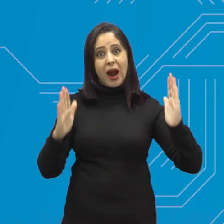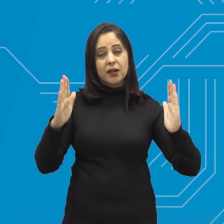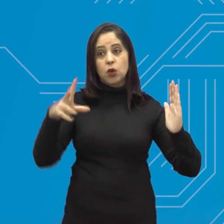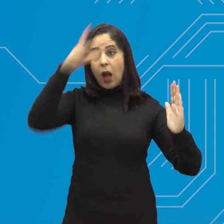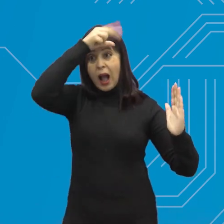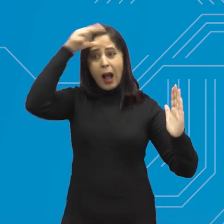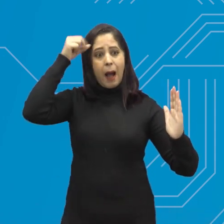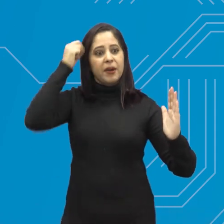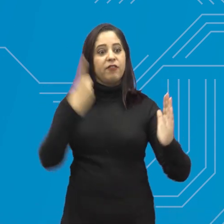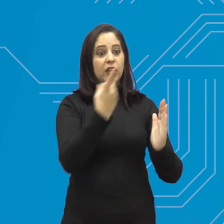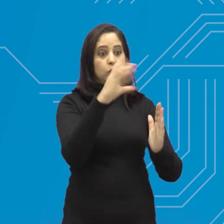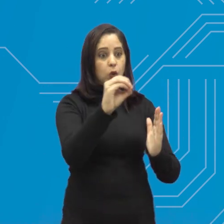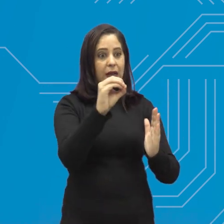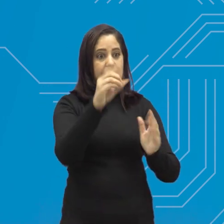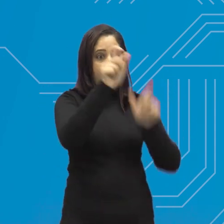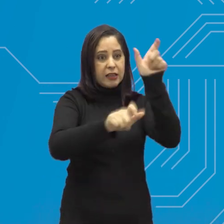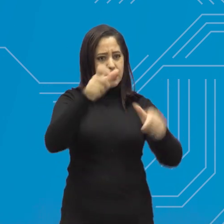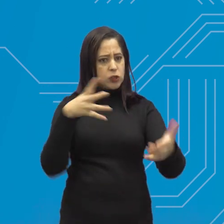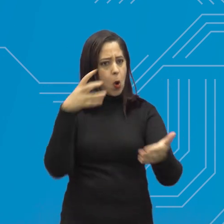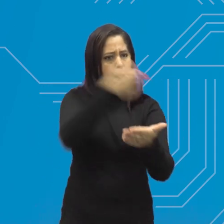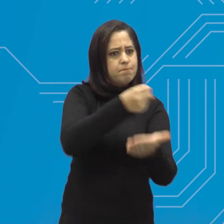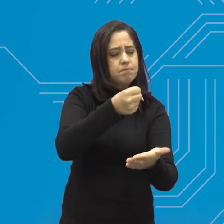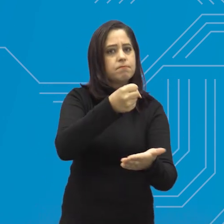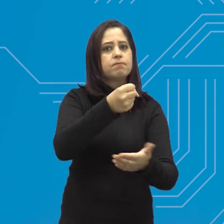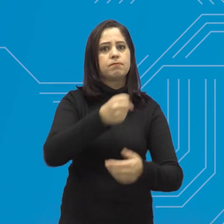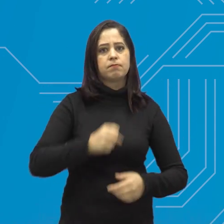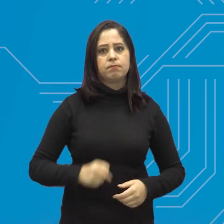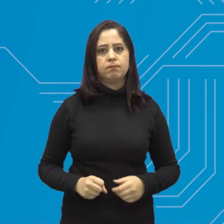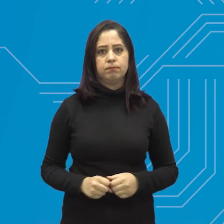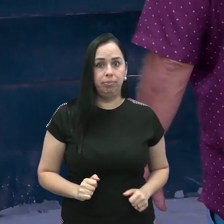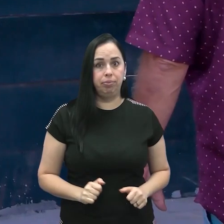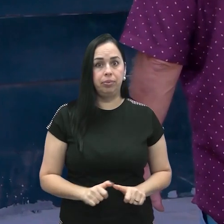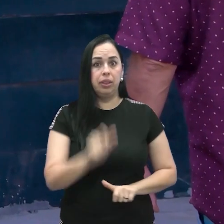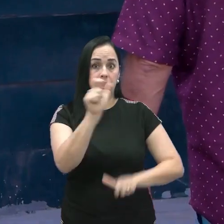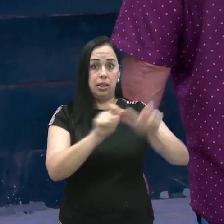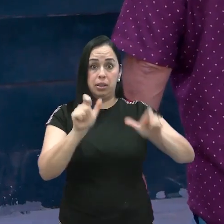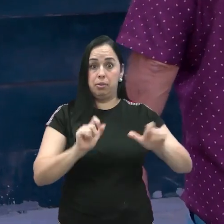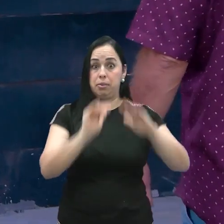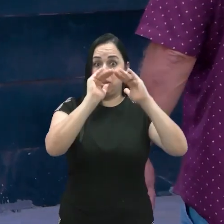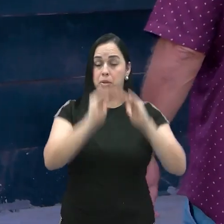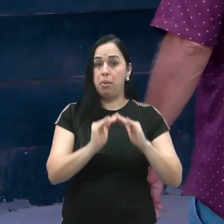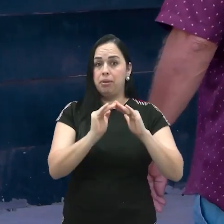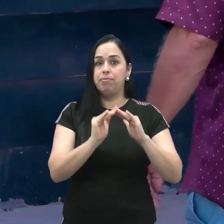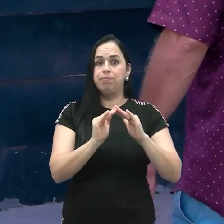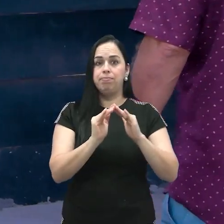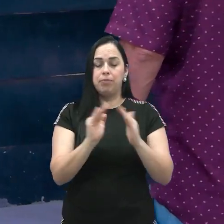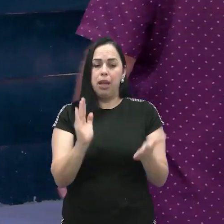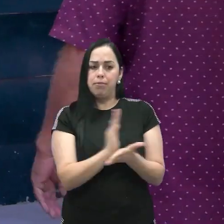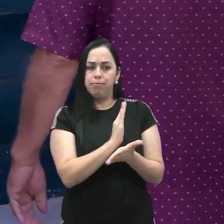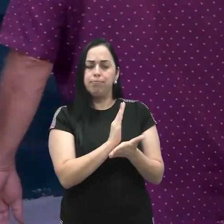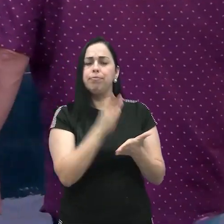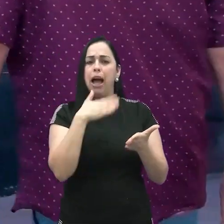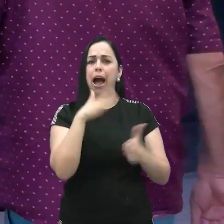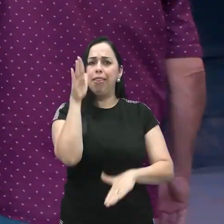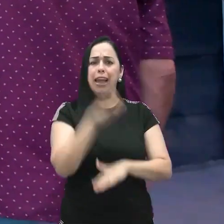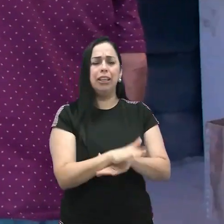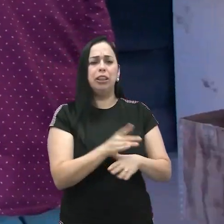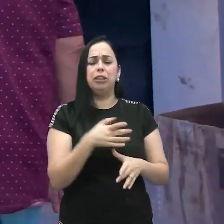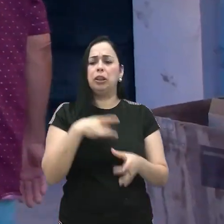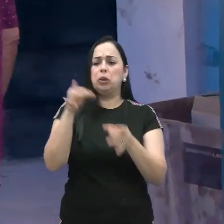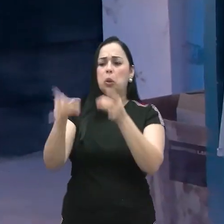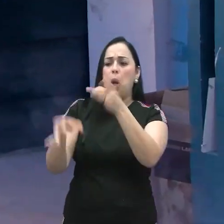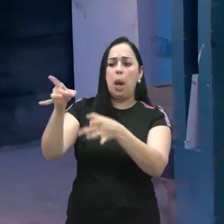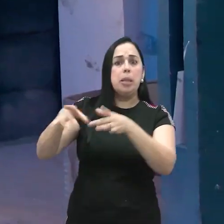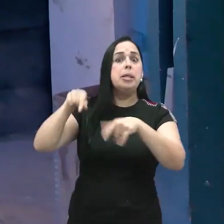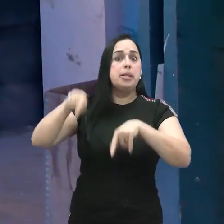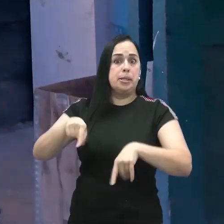a Prefeitura registrou 10 autuações em flagrante na cidade. Esses moradores de São José separaram à tarde para